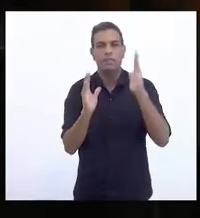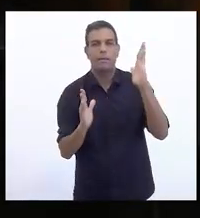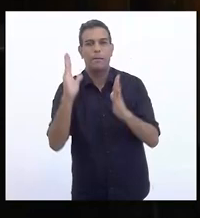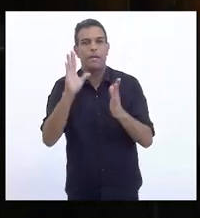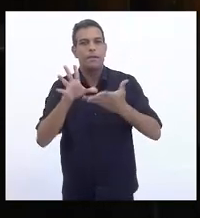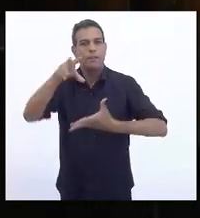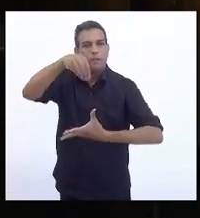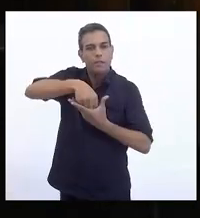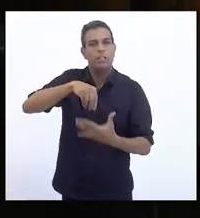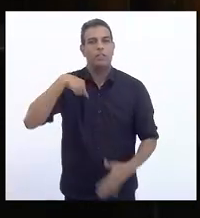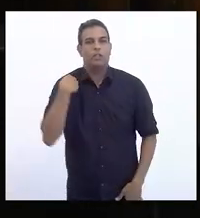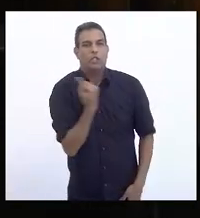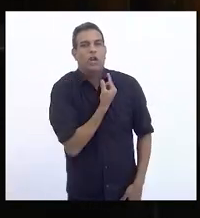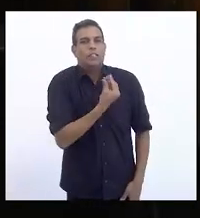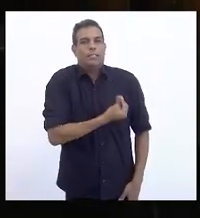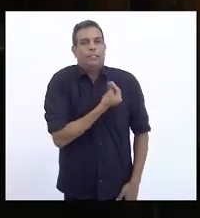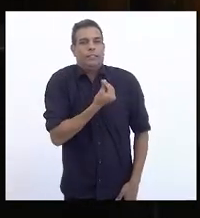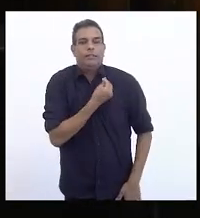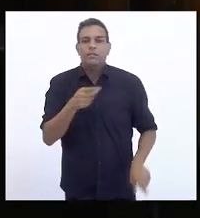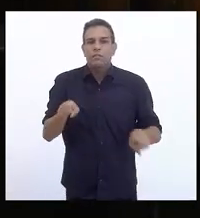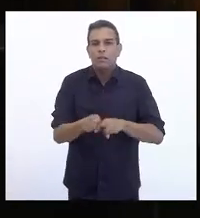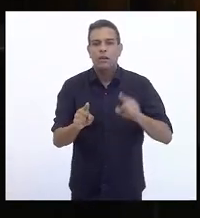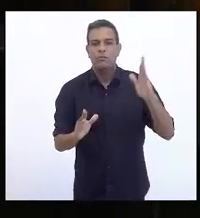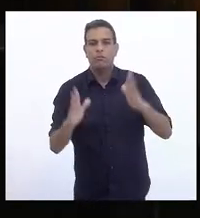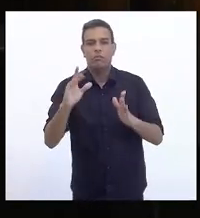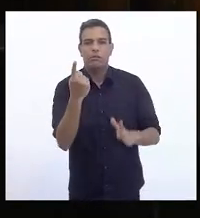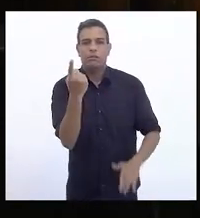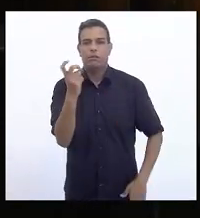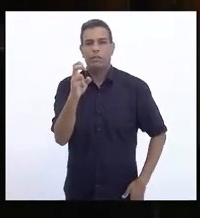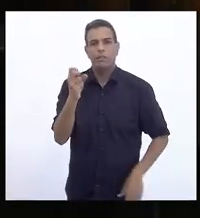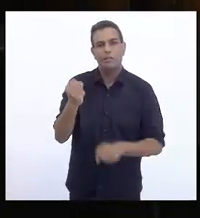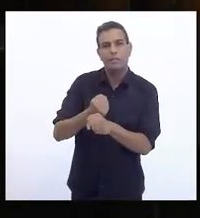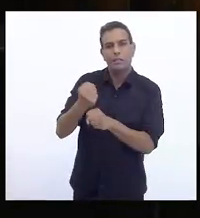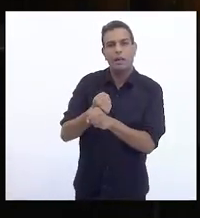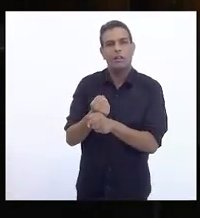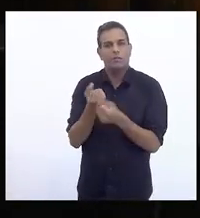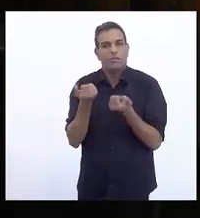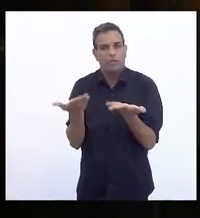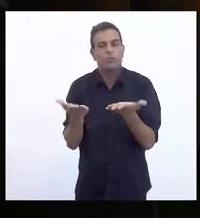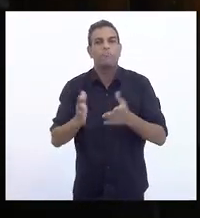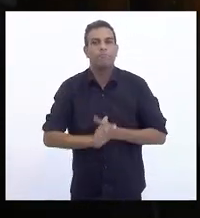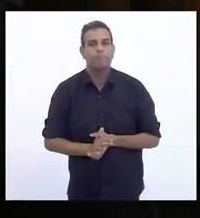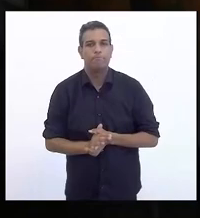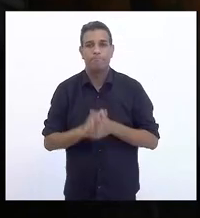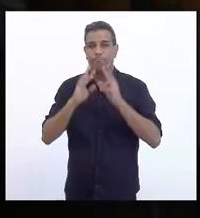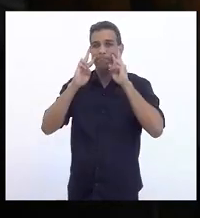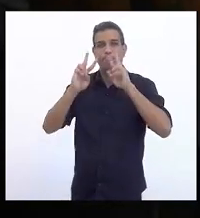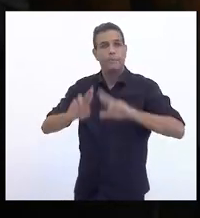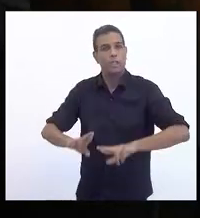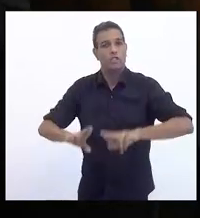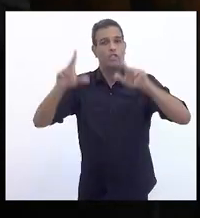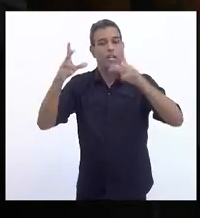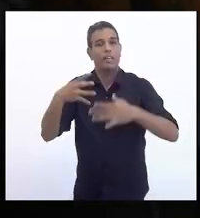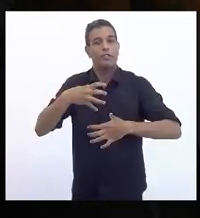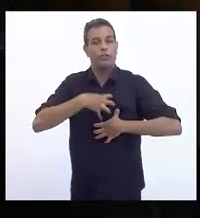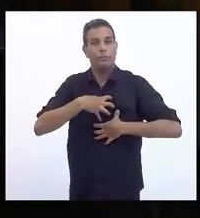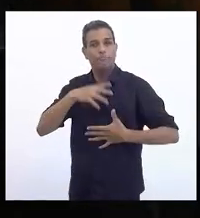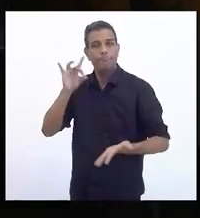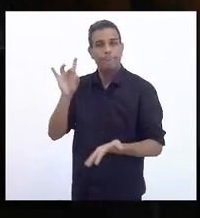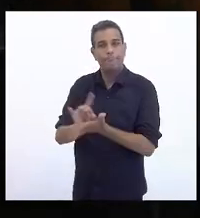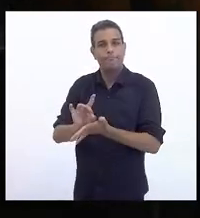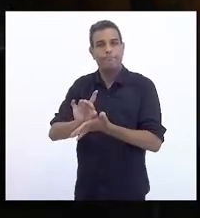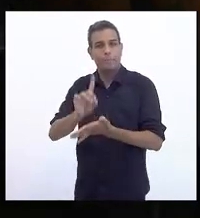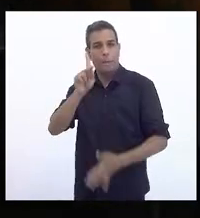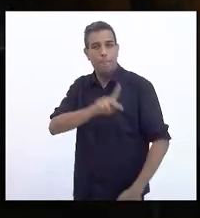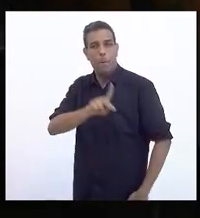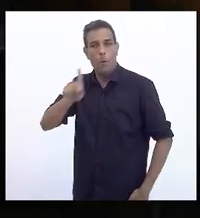tempo, de pouco mais de 15 anos de existência, é uma coisa fora do comum, porque é um corpo